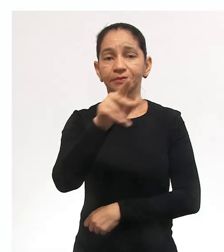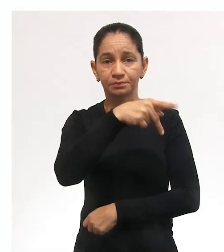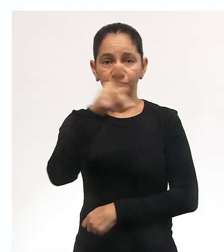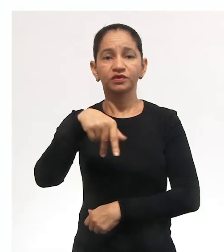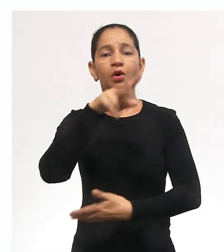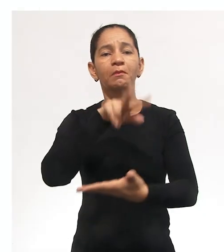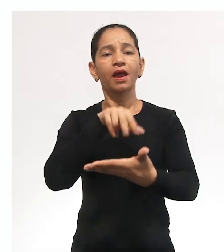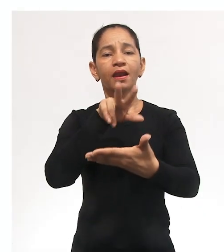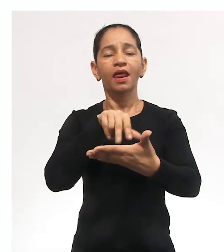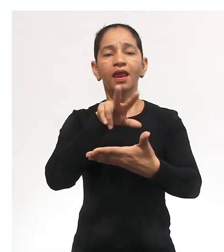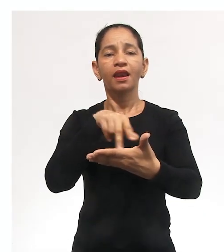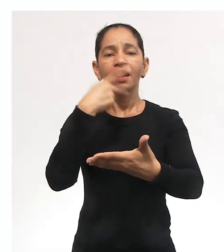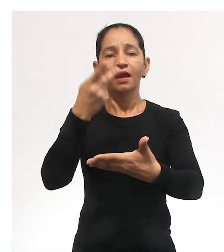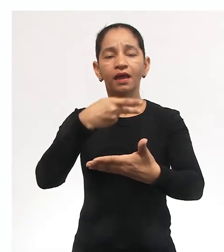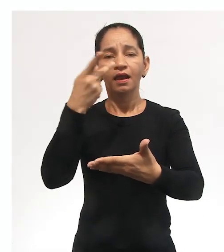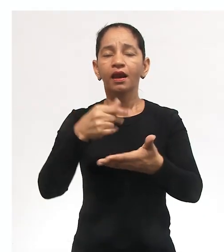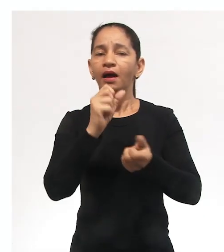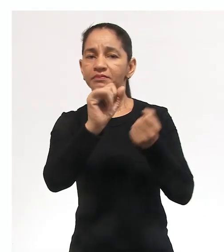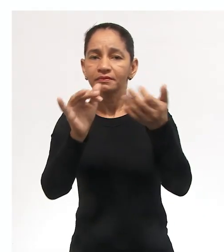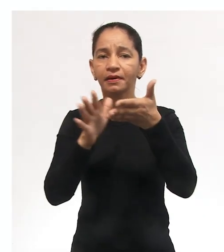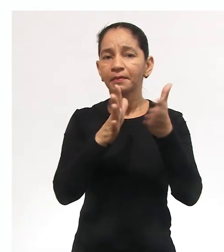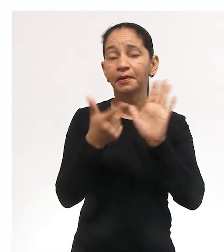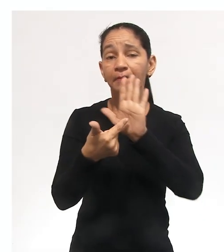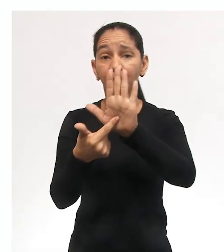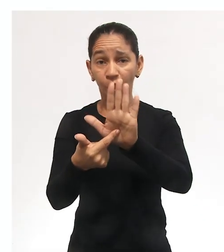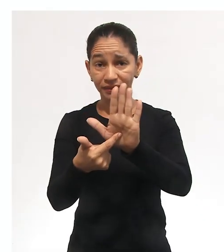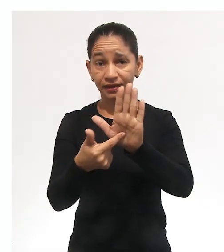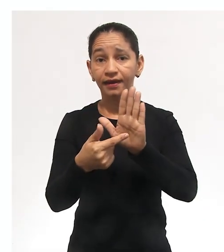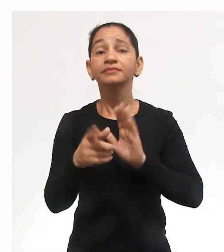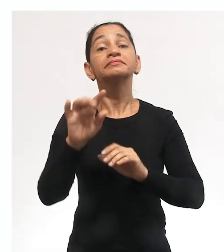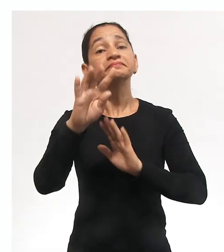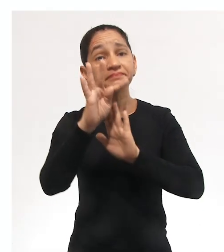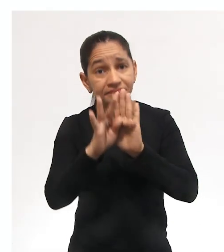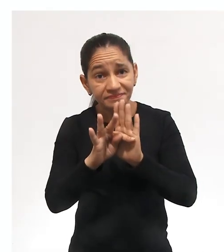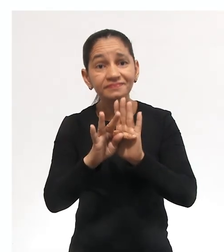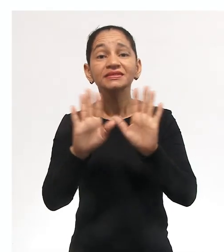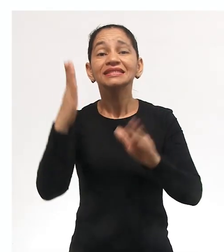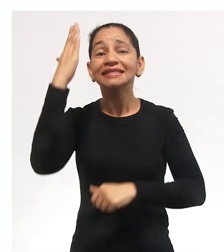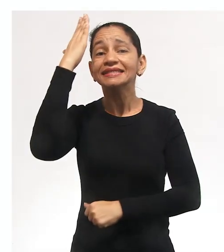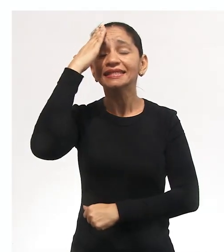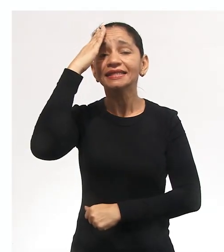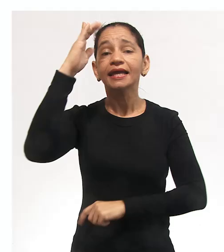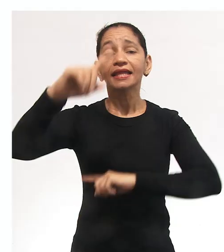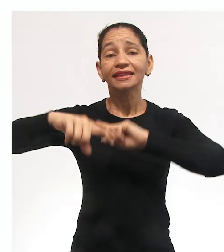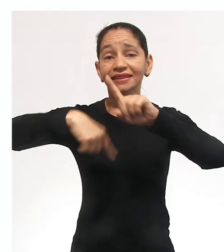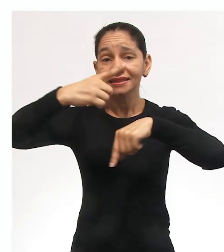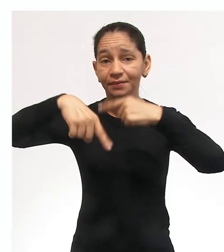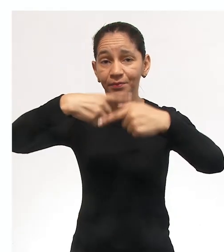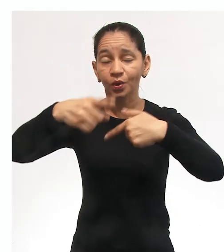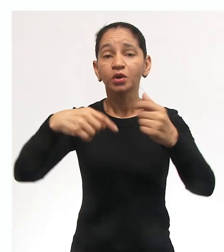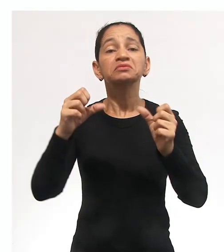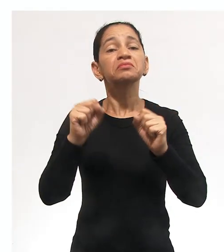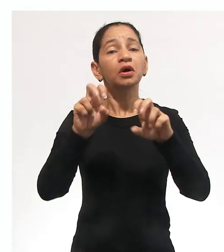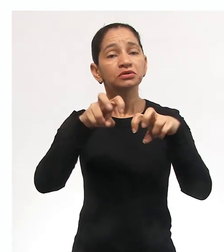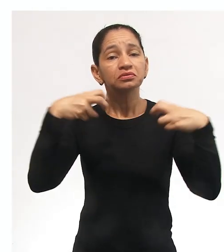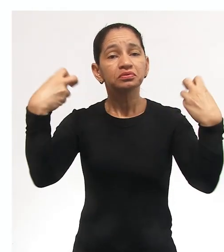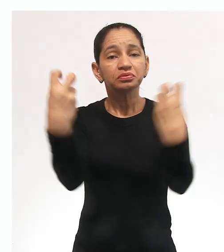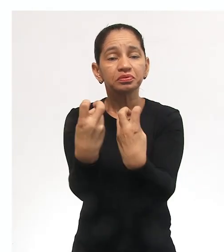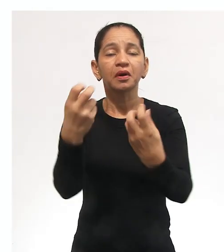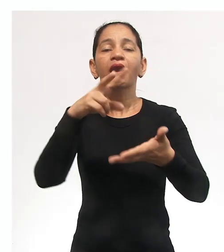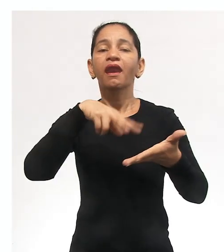para a turma, estimulando o reconhecimento de palavras e a compreensão do texto. pode também ser uma roda de